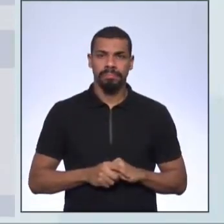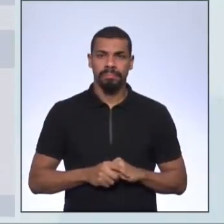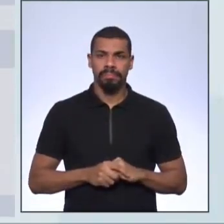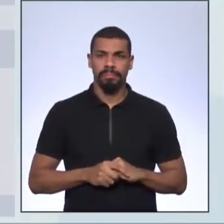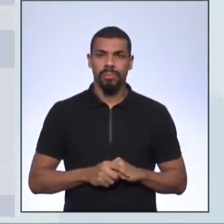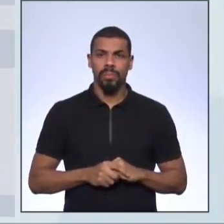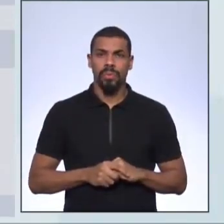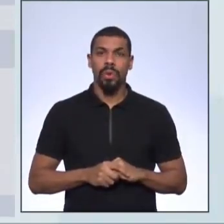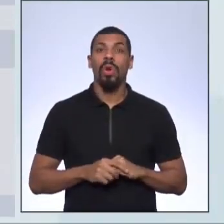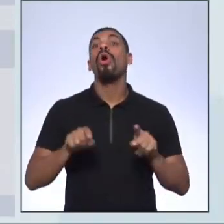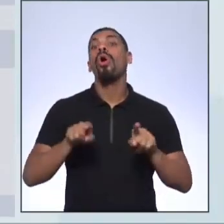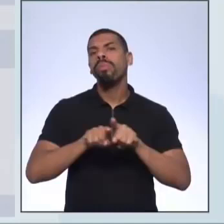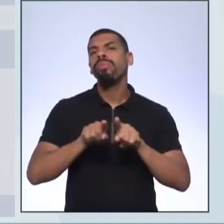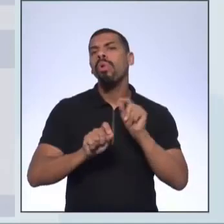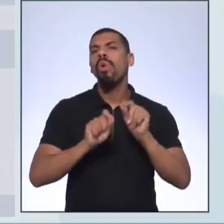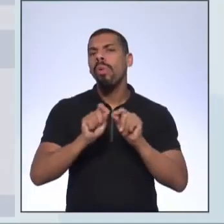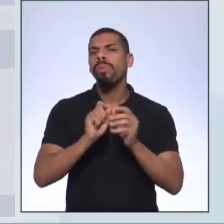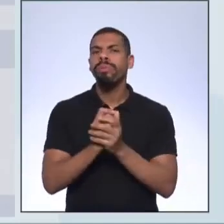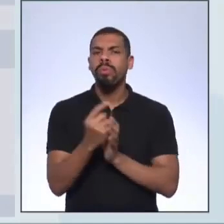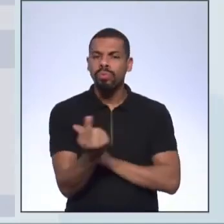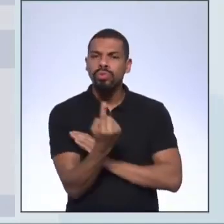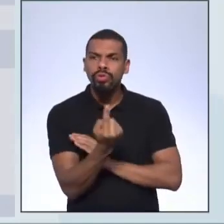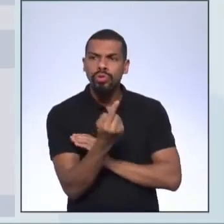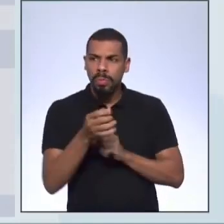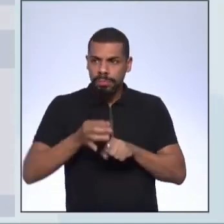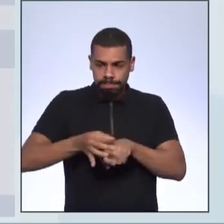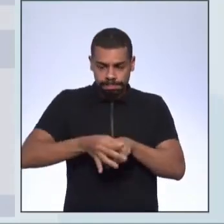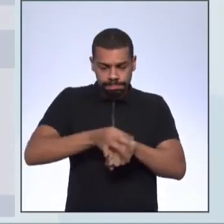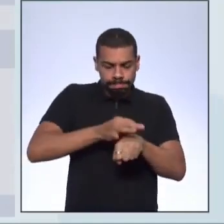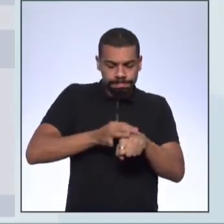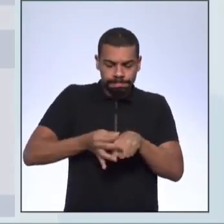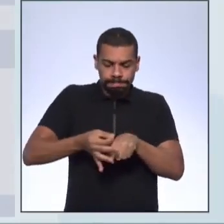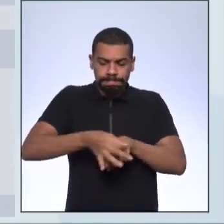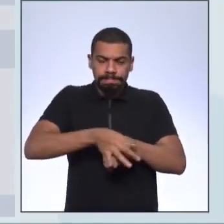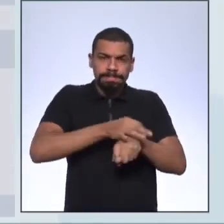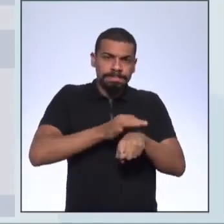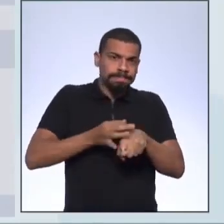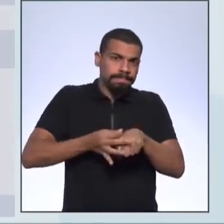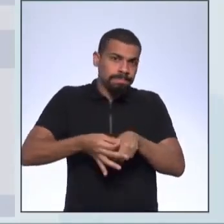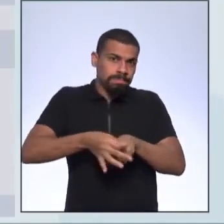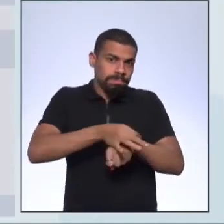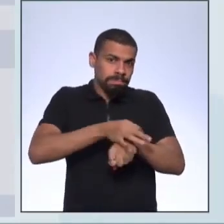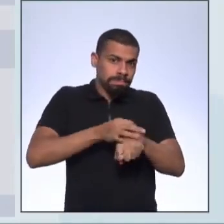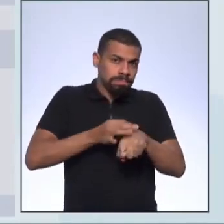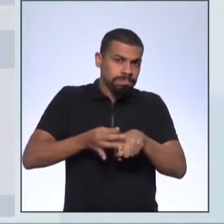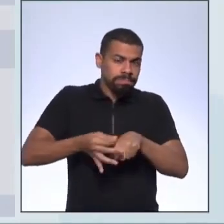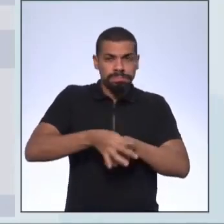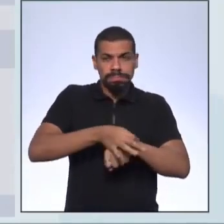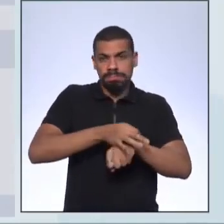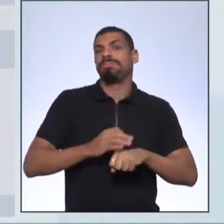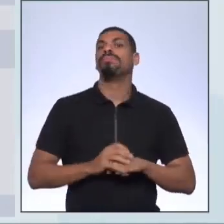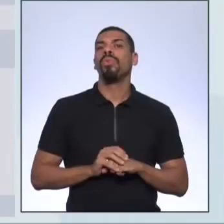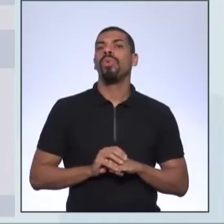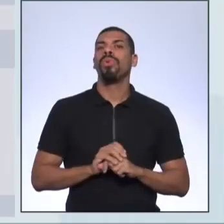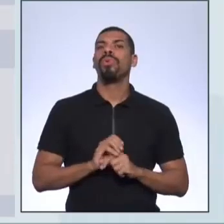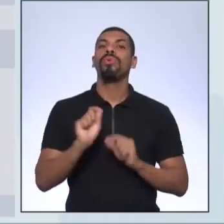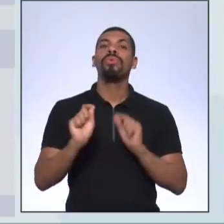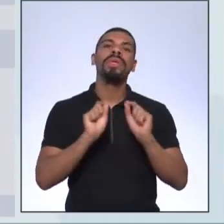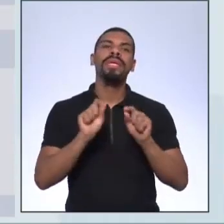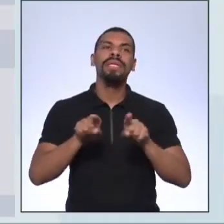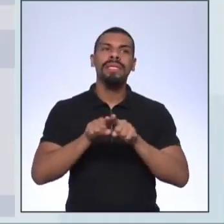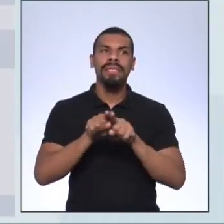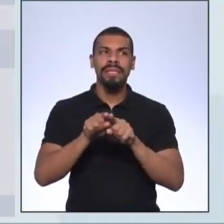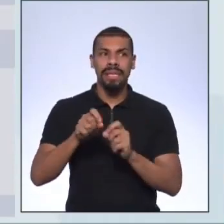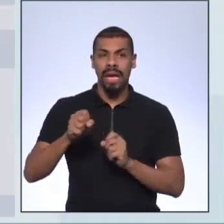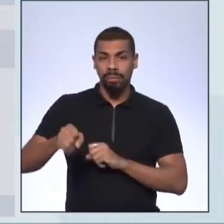Então, podem ser unicelulares e multicelulares. Os protozoários, heterótrofos, então, por ingestão ou absorção. E as